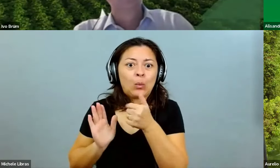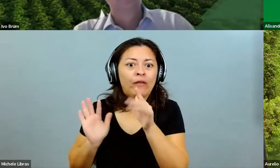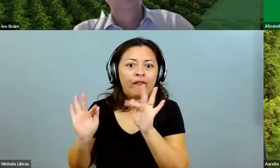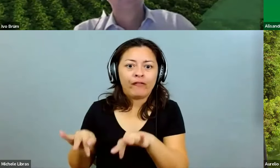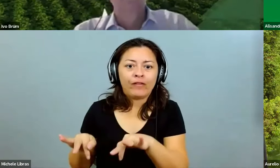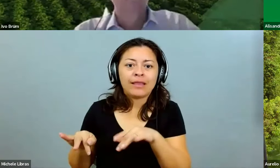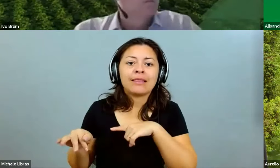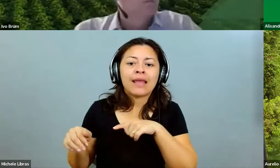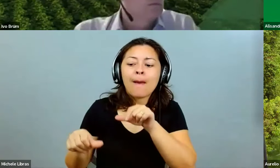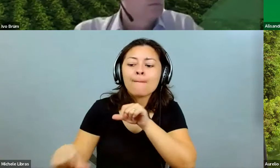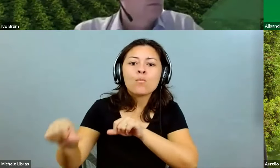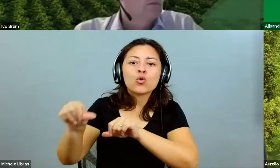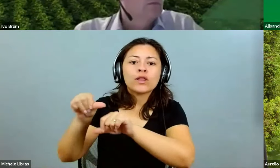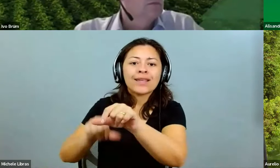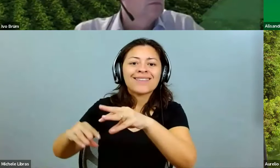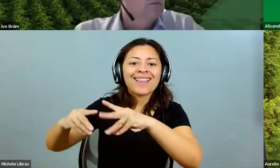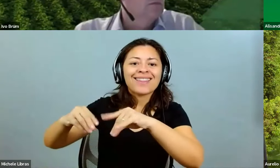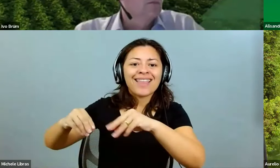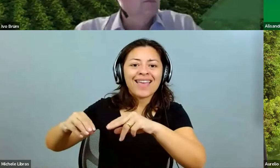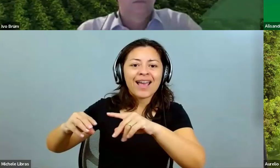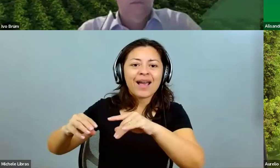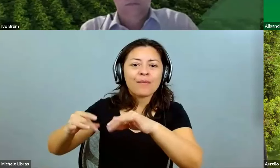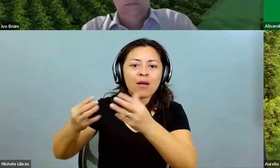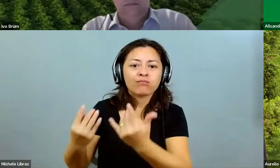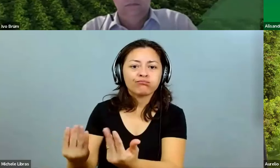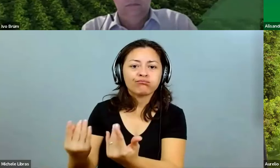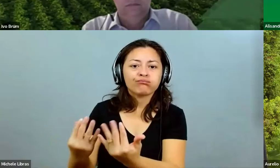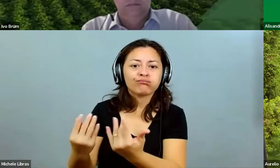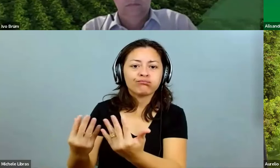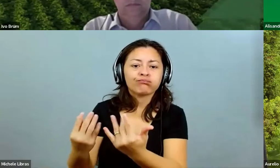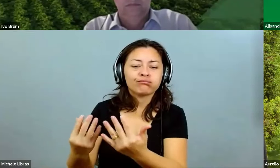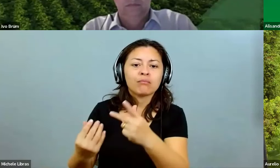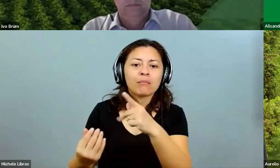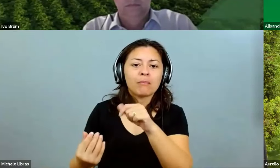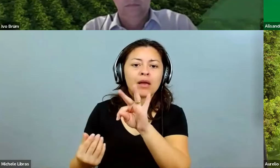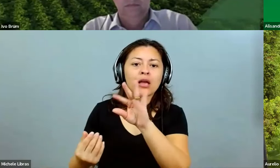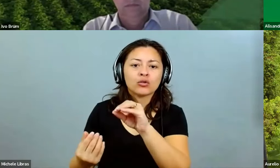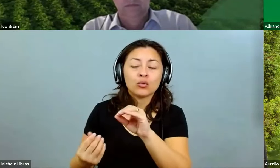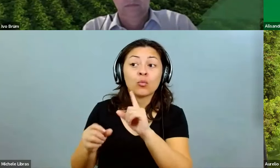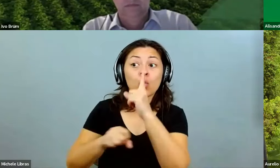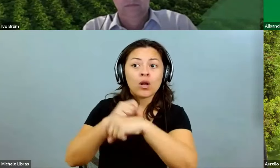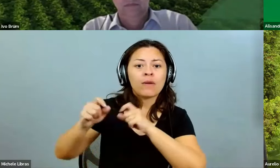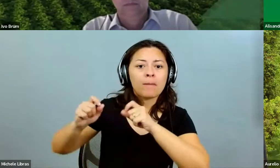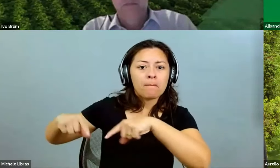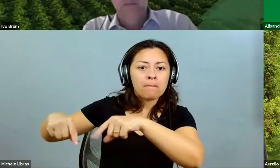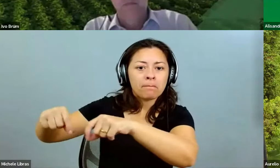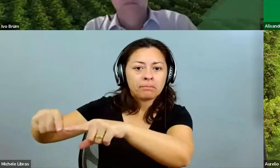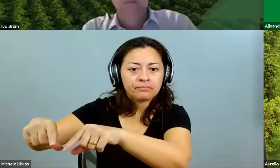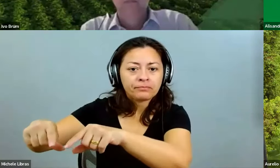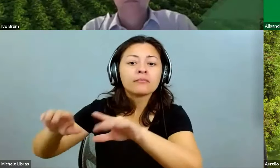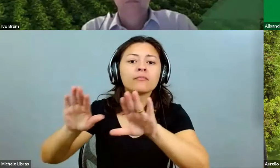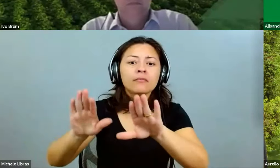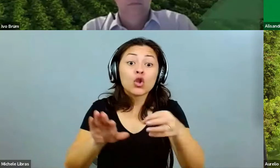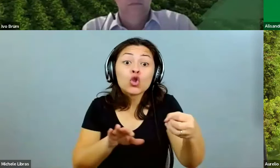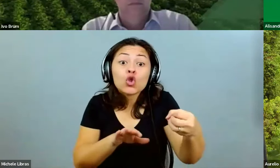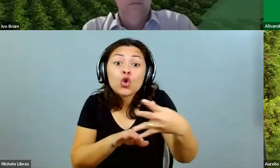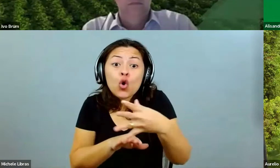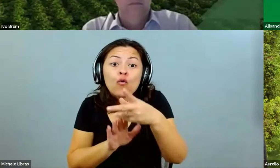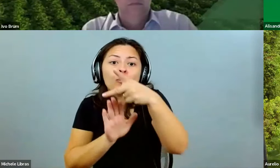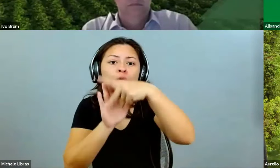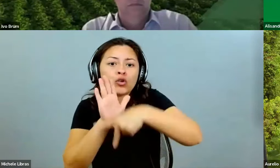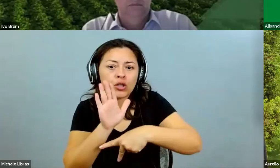tá sendo executada inclusive nessa conversão do pasto para o plantil do próximo ano mas novos projetos quando quando tem conversão